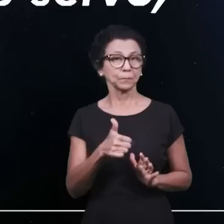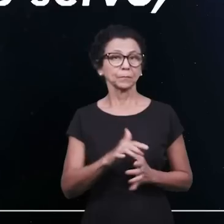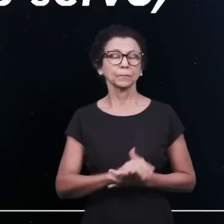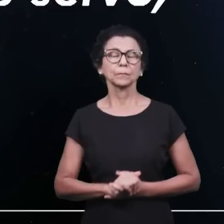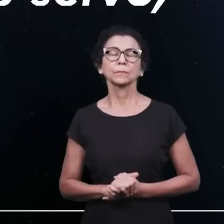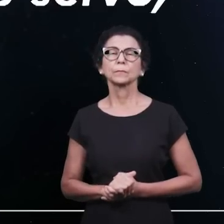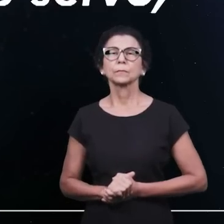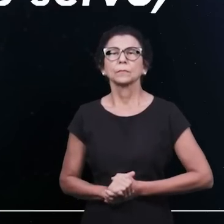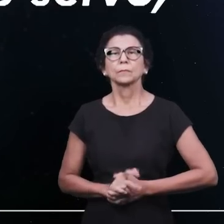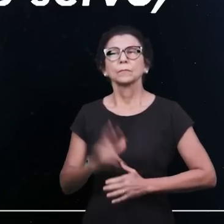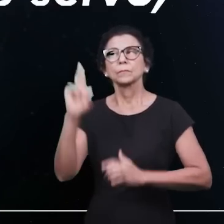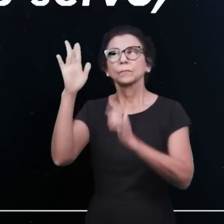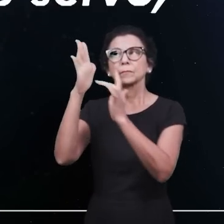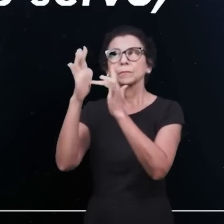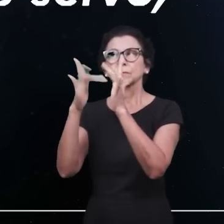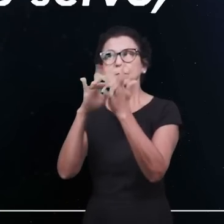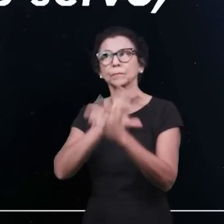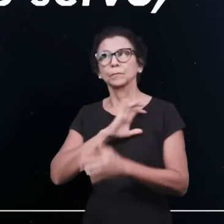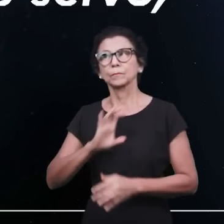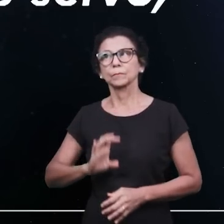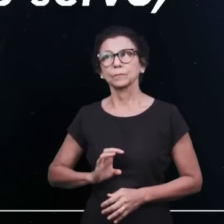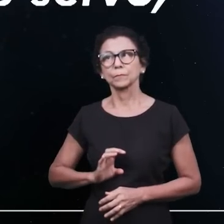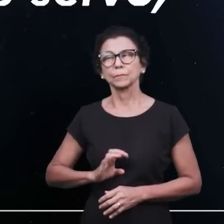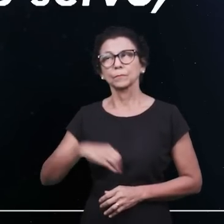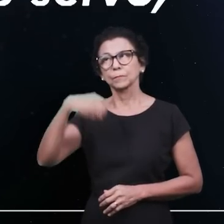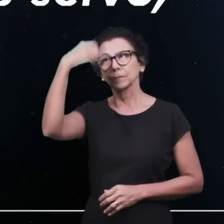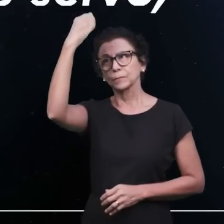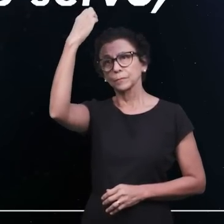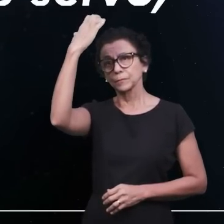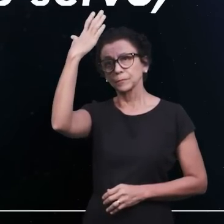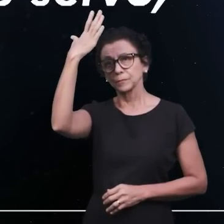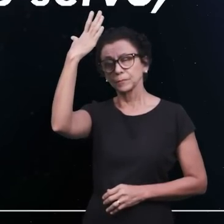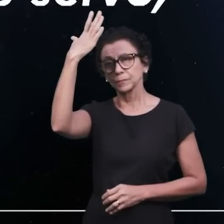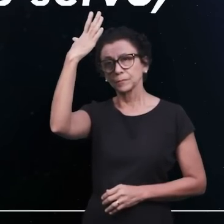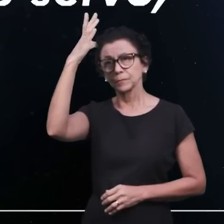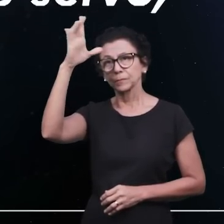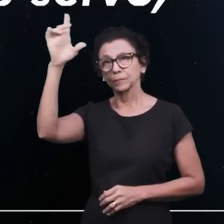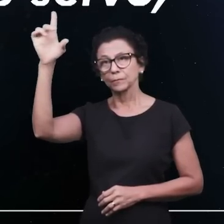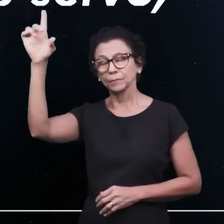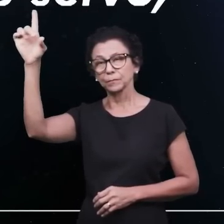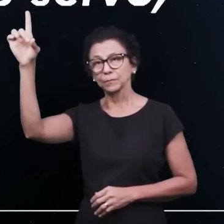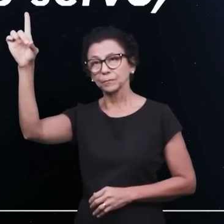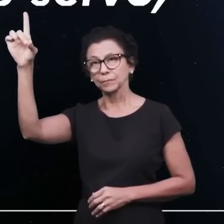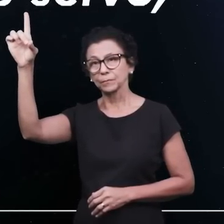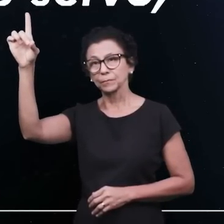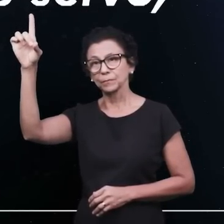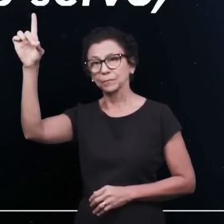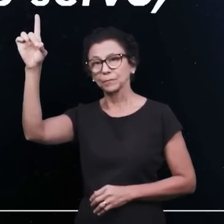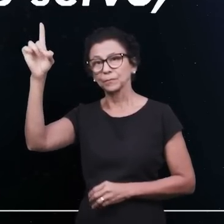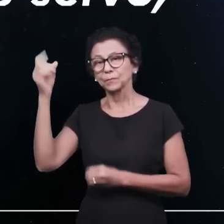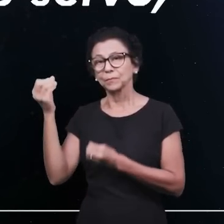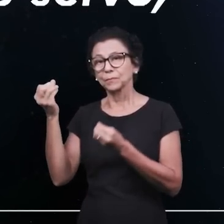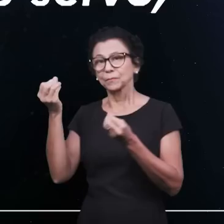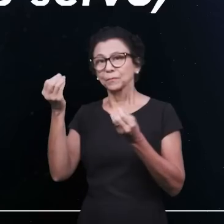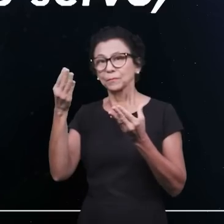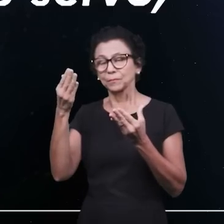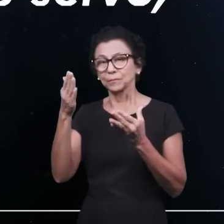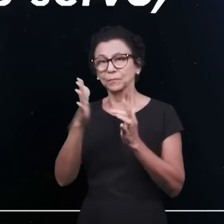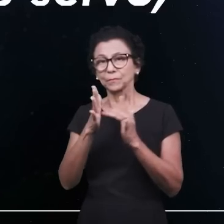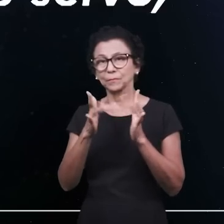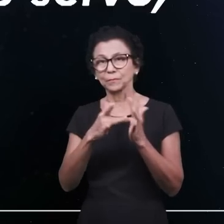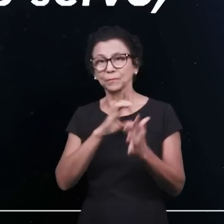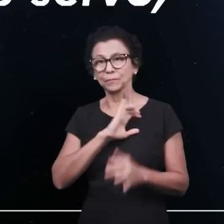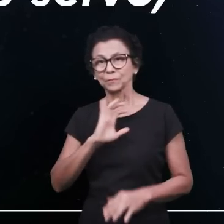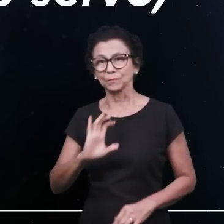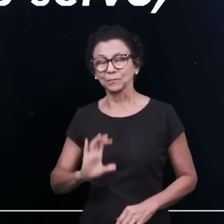assim: revelação de Jesus Cristo, a qual Deus lhe deu para mostrar aos